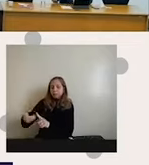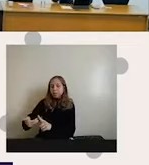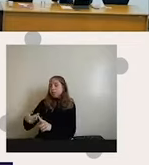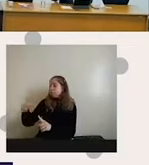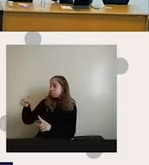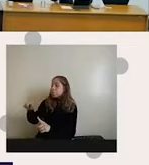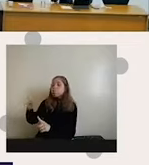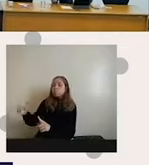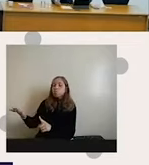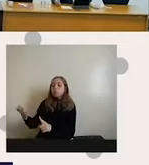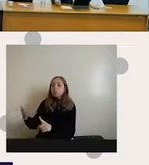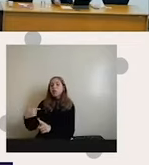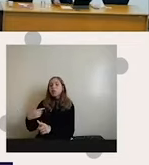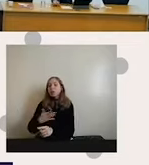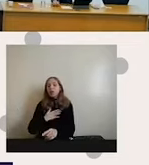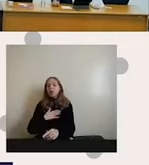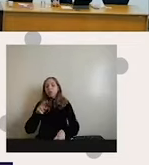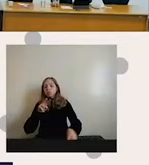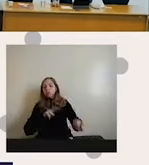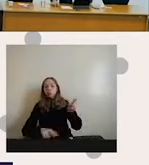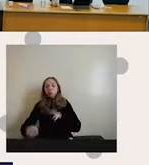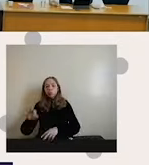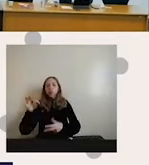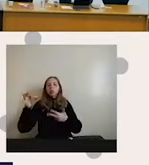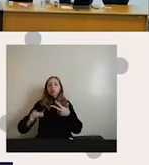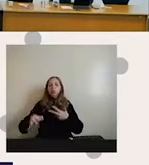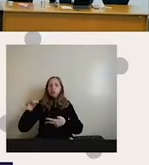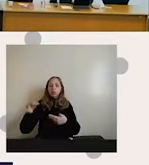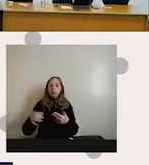judiciais. E aí